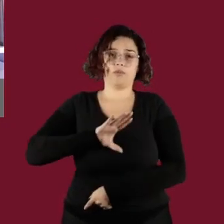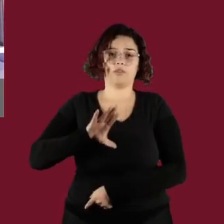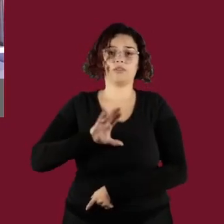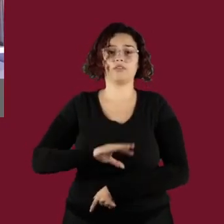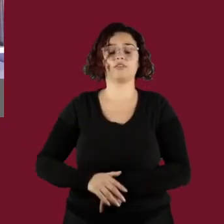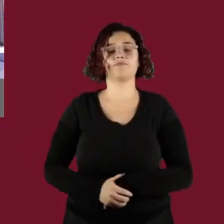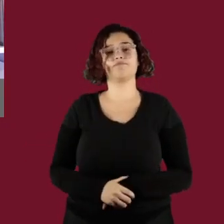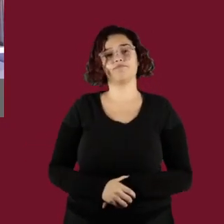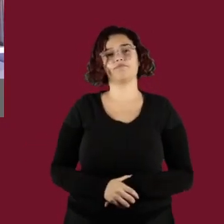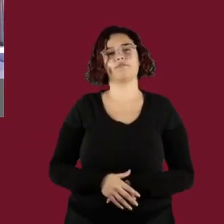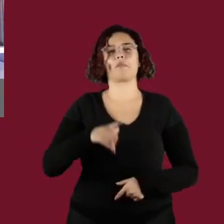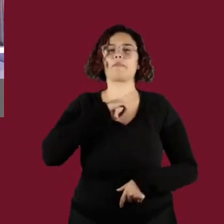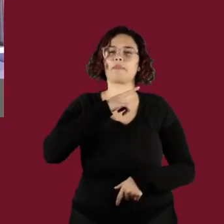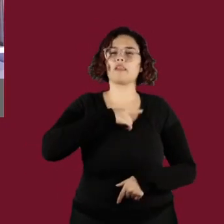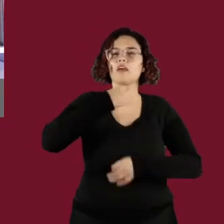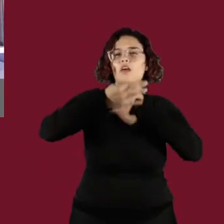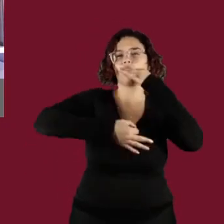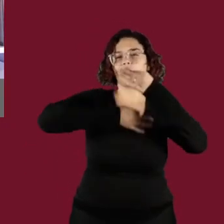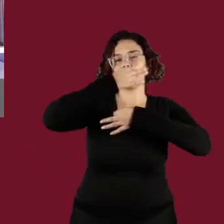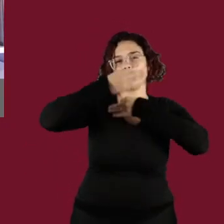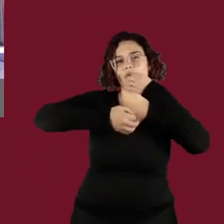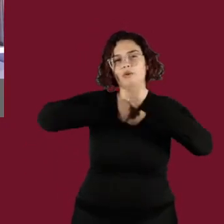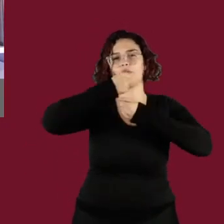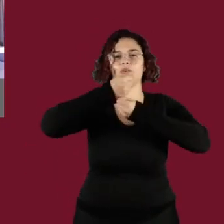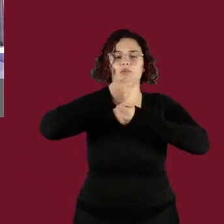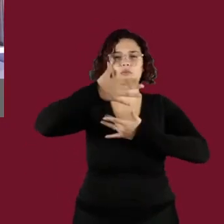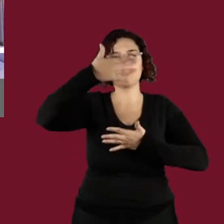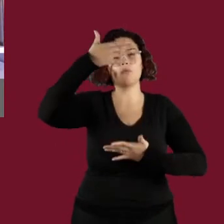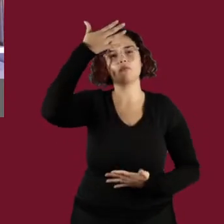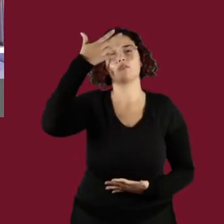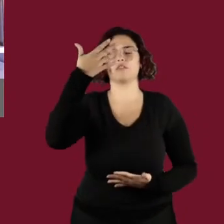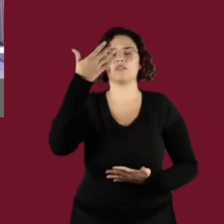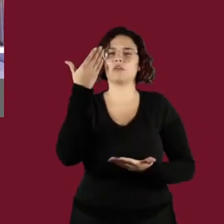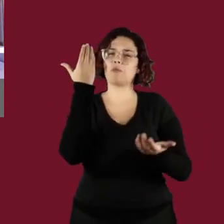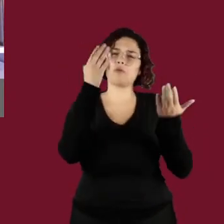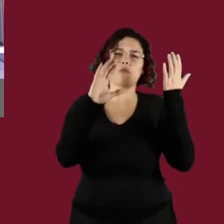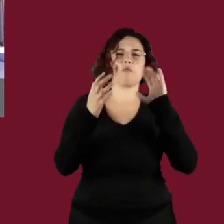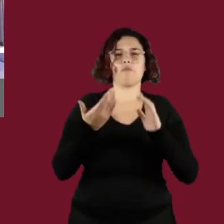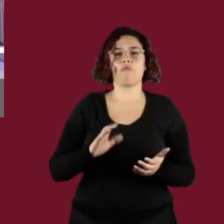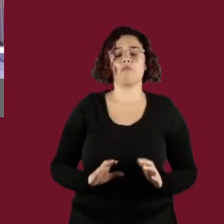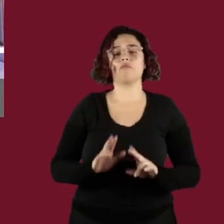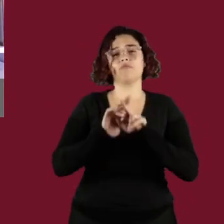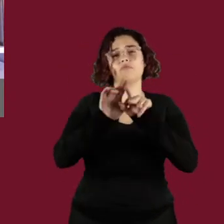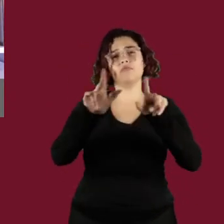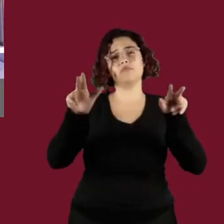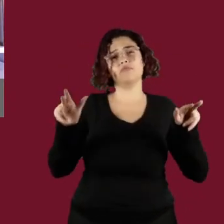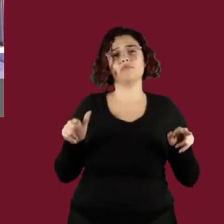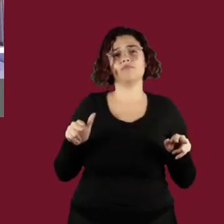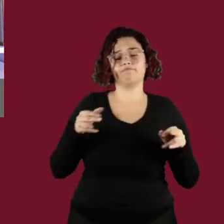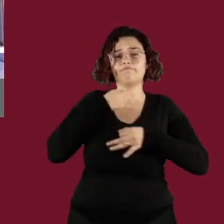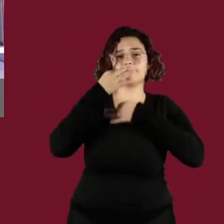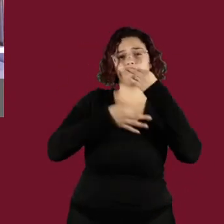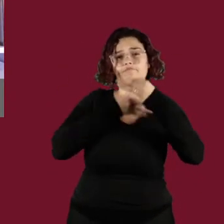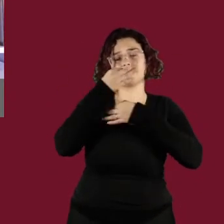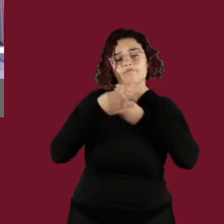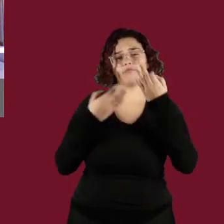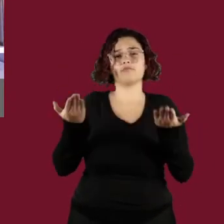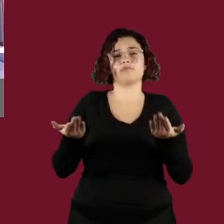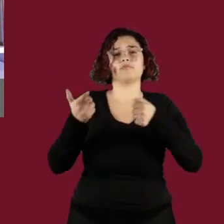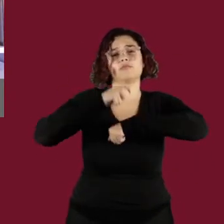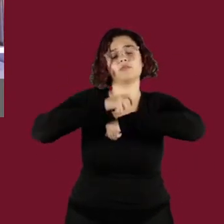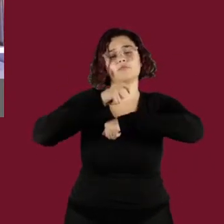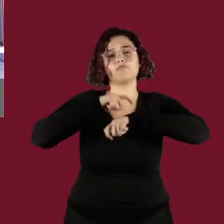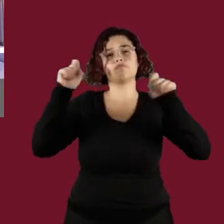vários comentários. Nós podíamos lembrarmos aqui dos comentários, que foram muitos, mas somente este momento, quer dizer, nos desperta